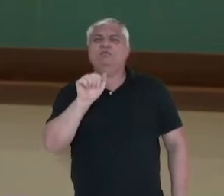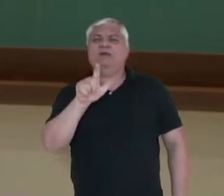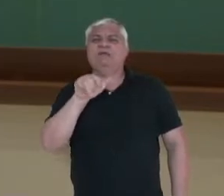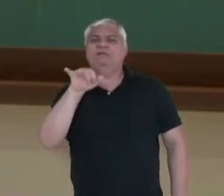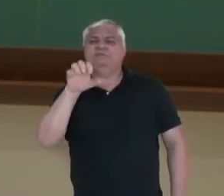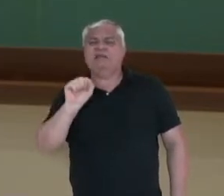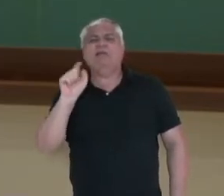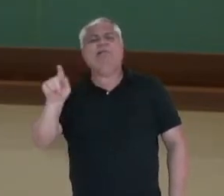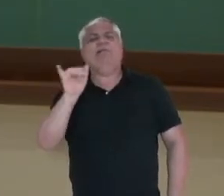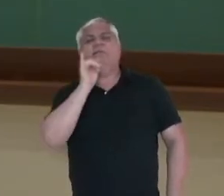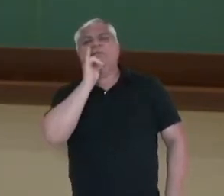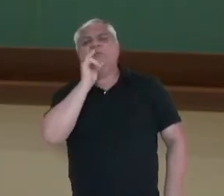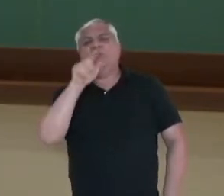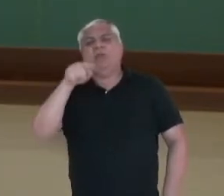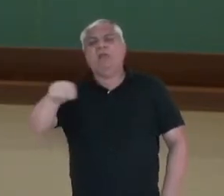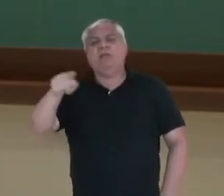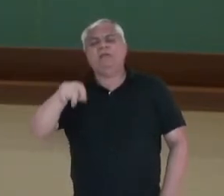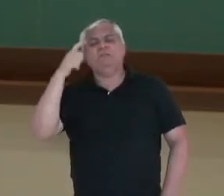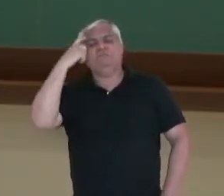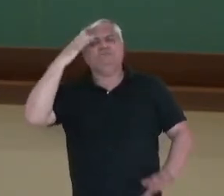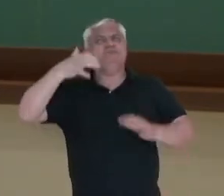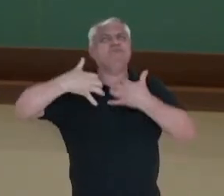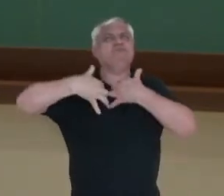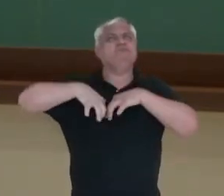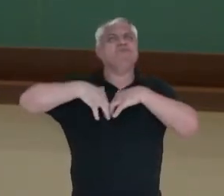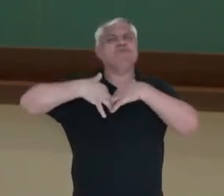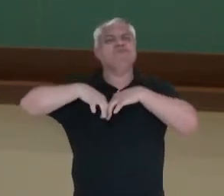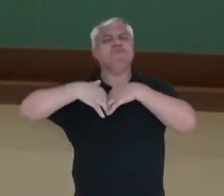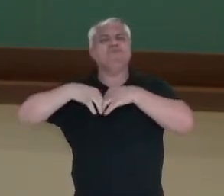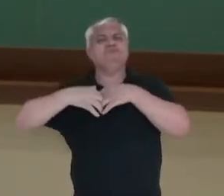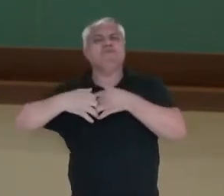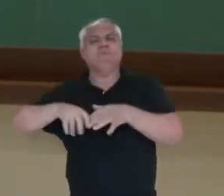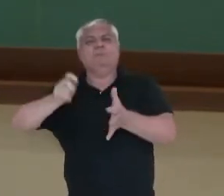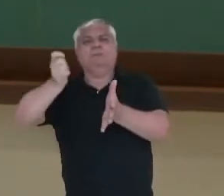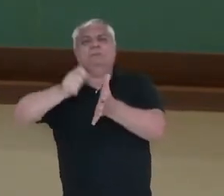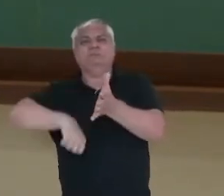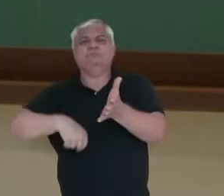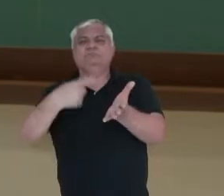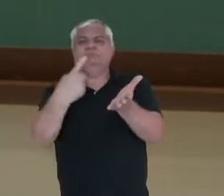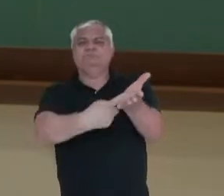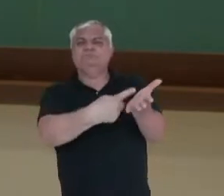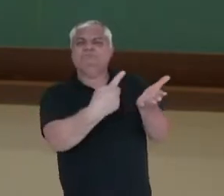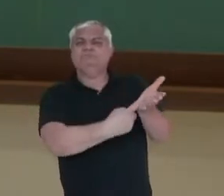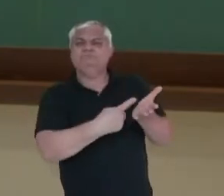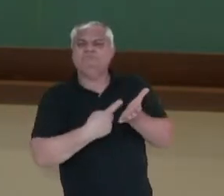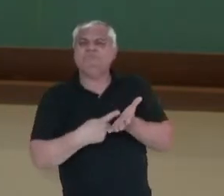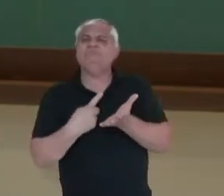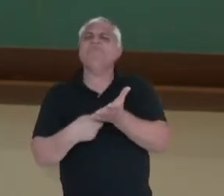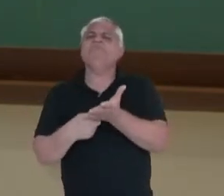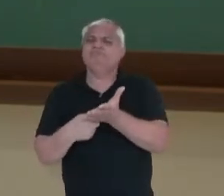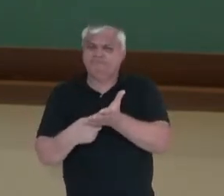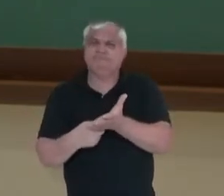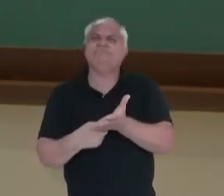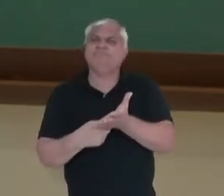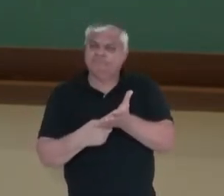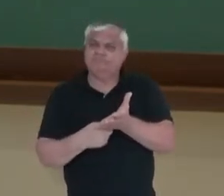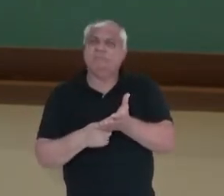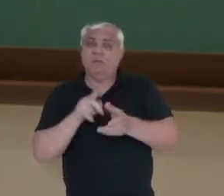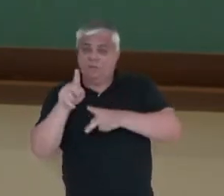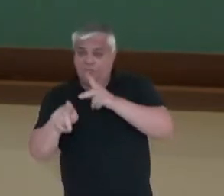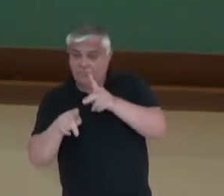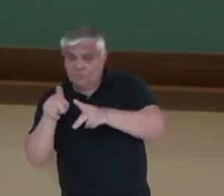essa ideia de que eles vão pensar nesse contrato social estabelecido entre as pessoas